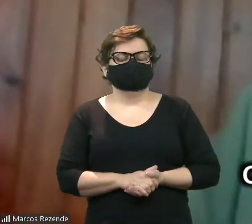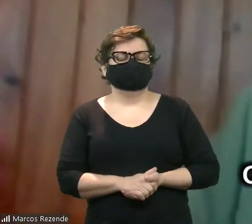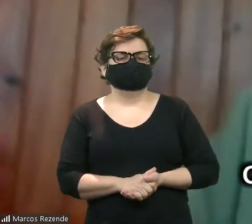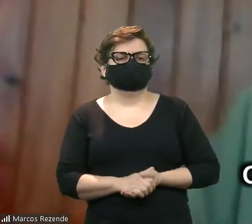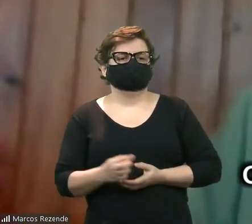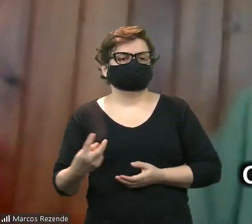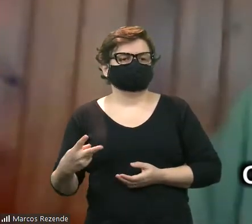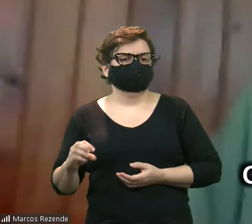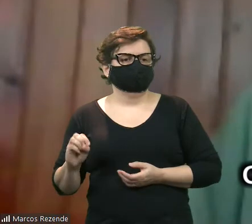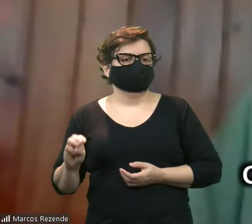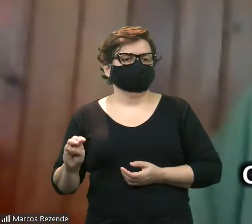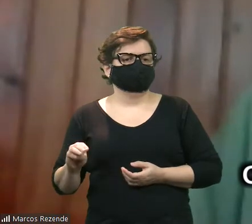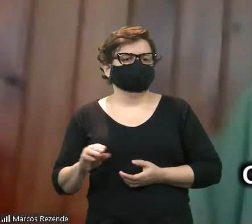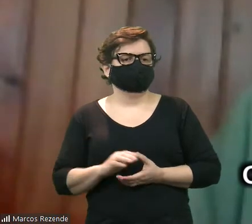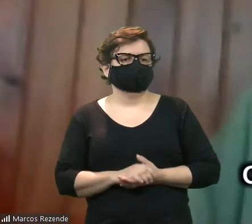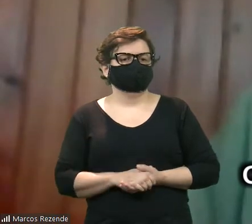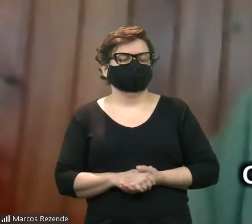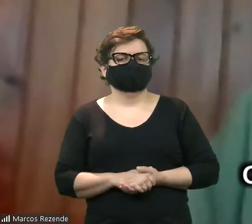20 minutos.